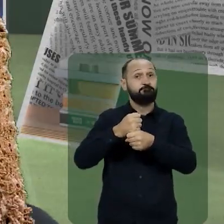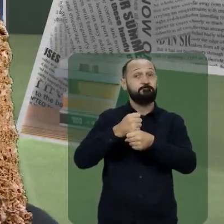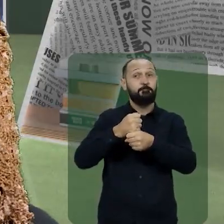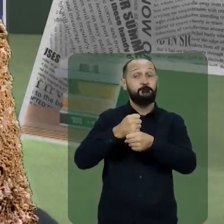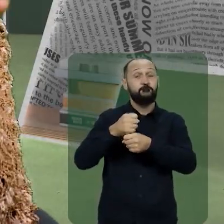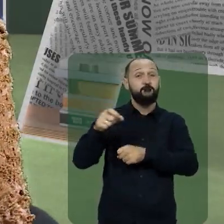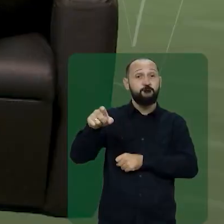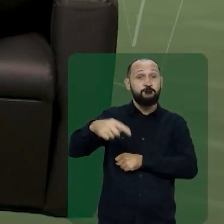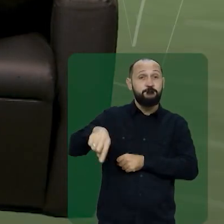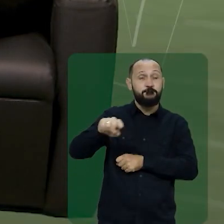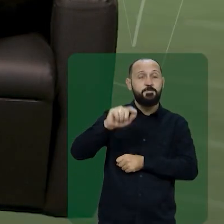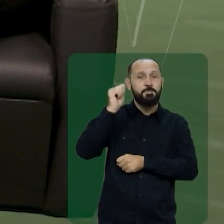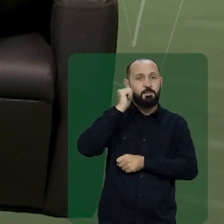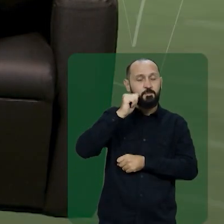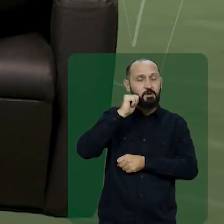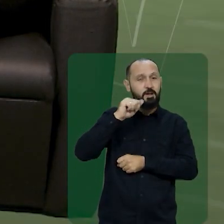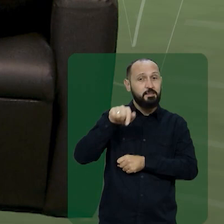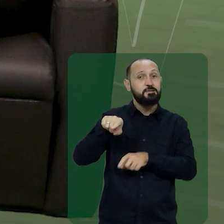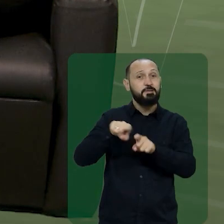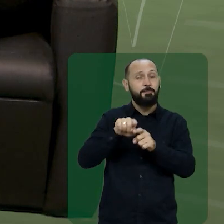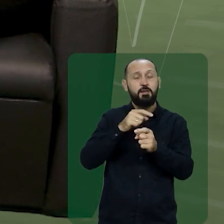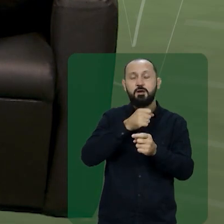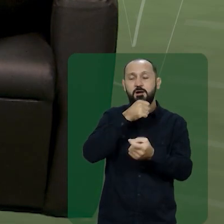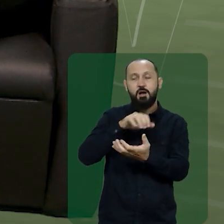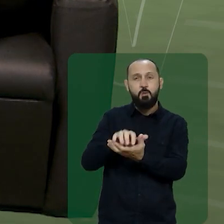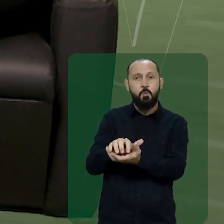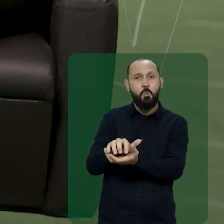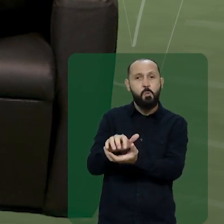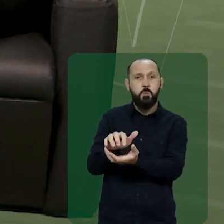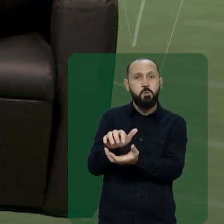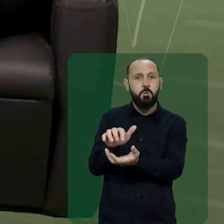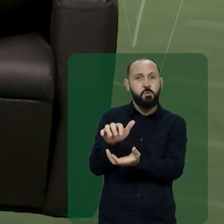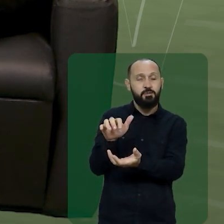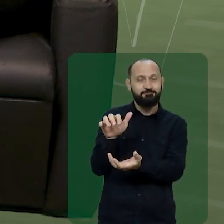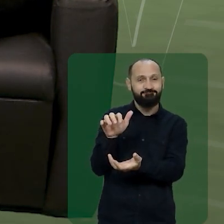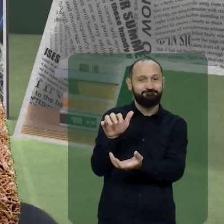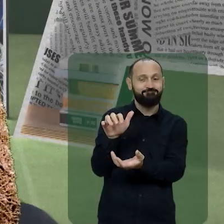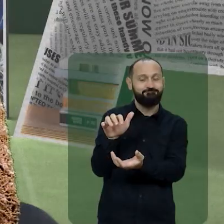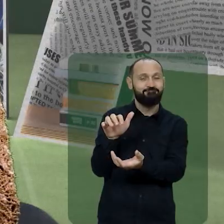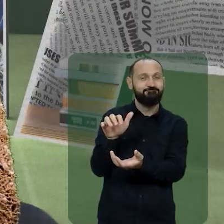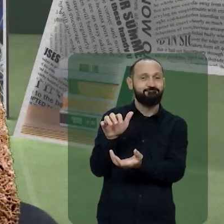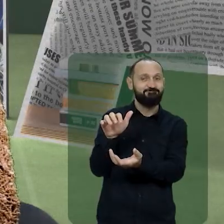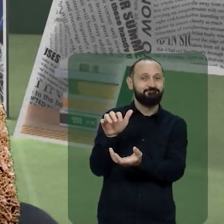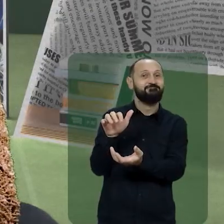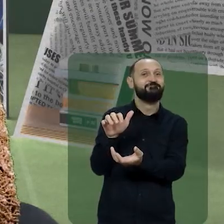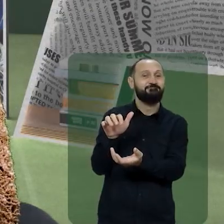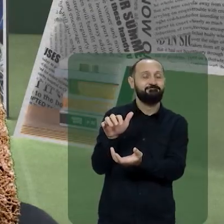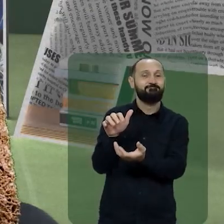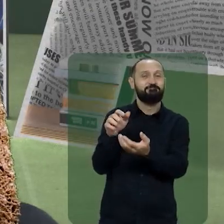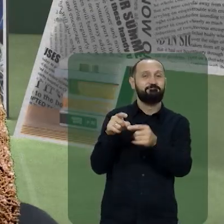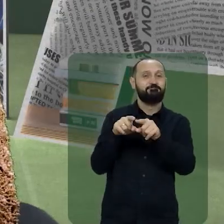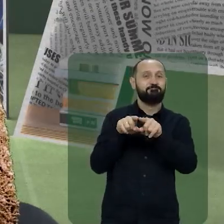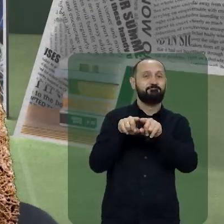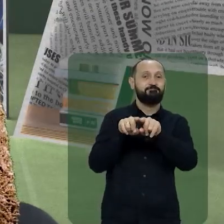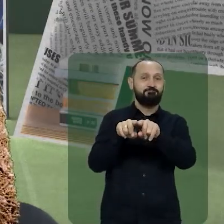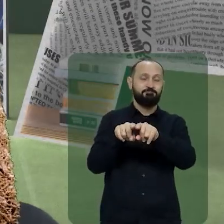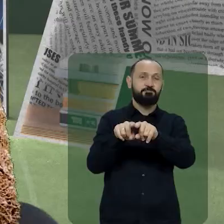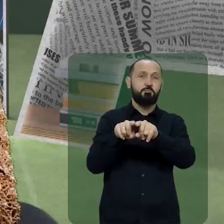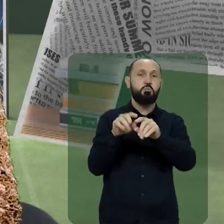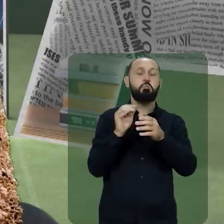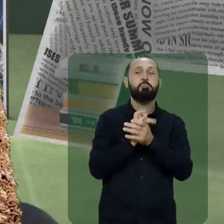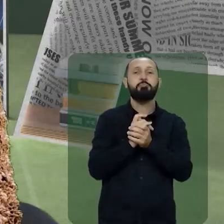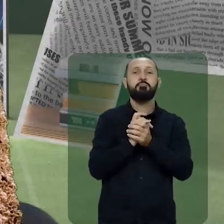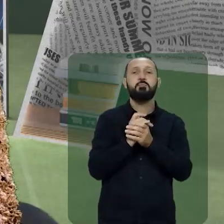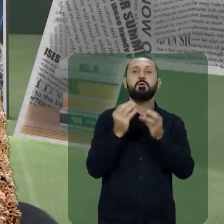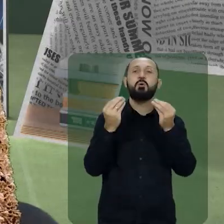Essas mulheres também envelhecem. As mulheres envelhecem. E aí entra a parceria, né?